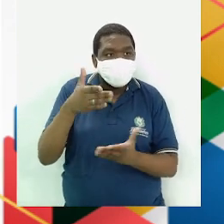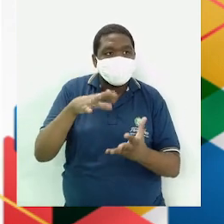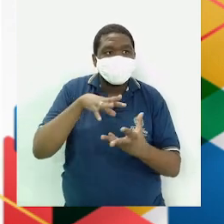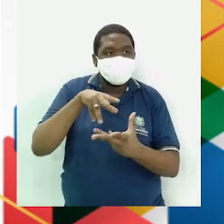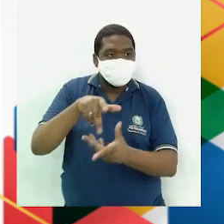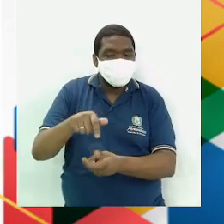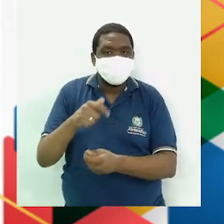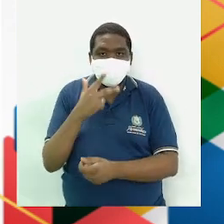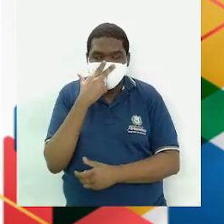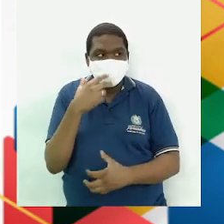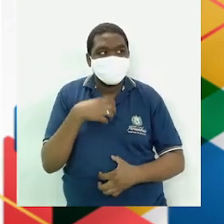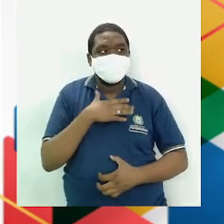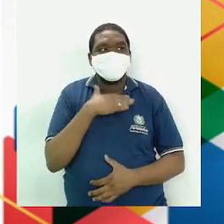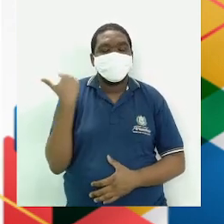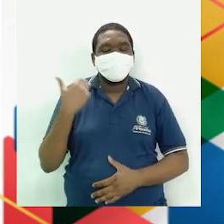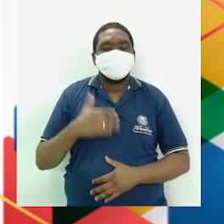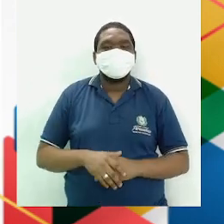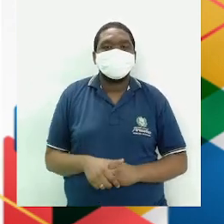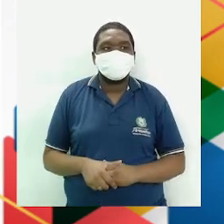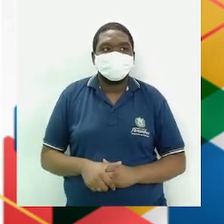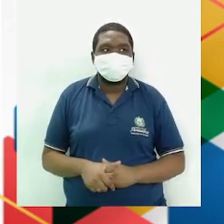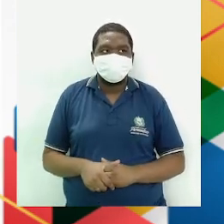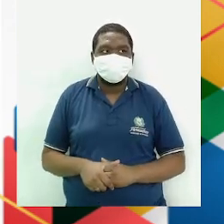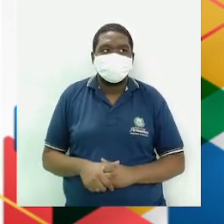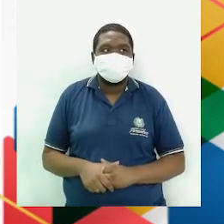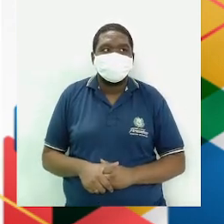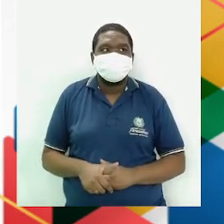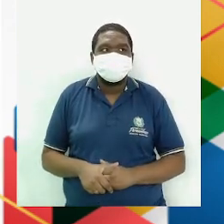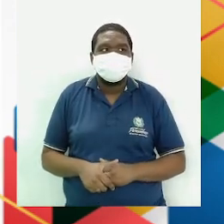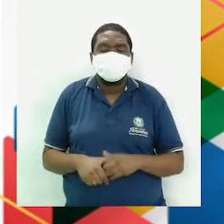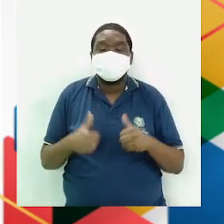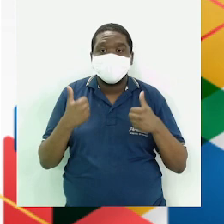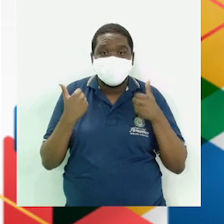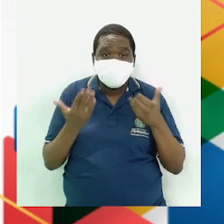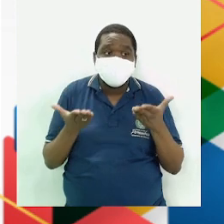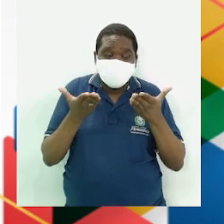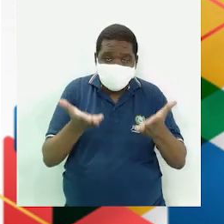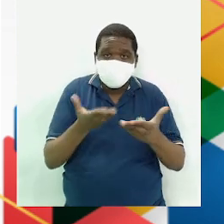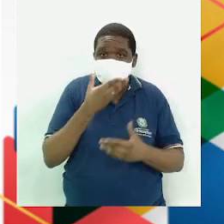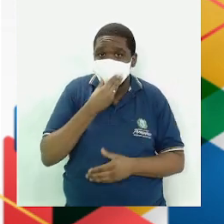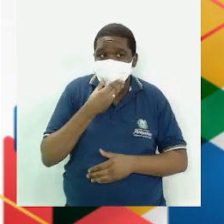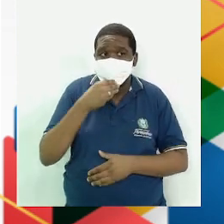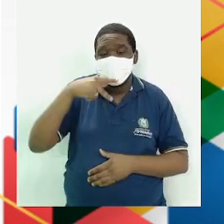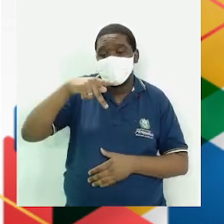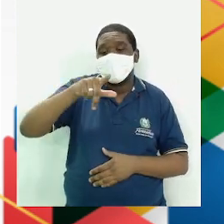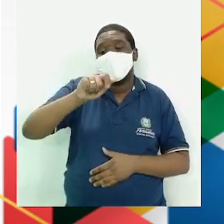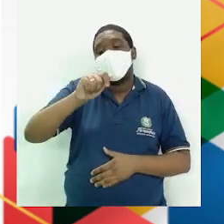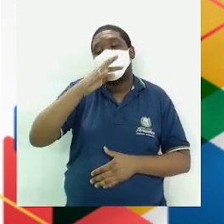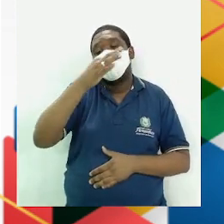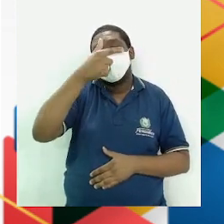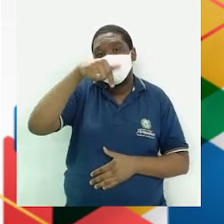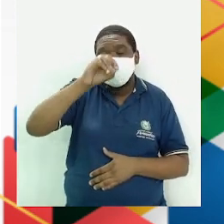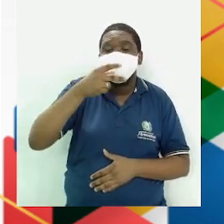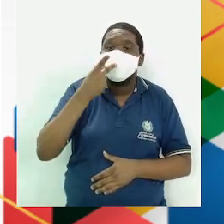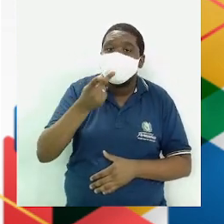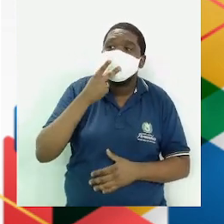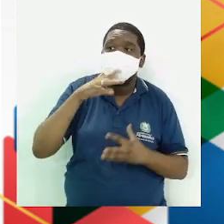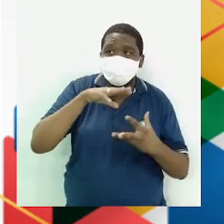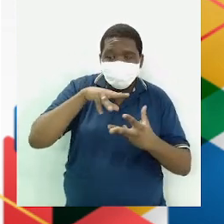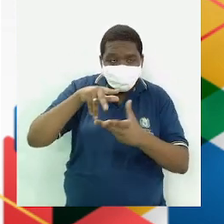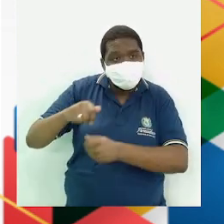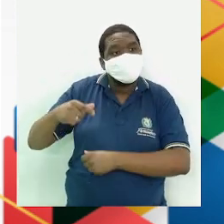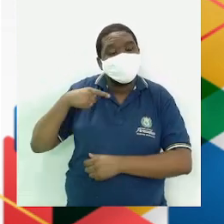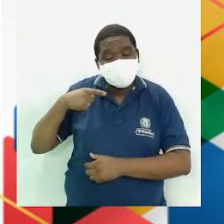aspecto da morte. Muito bem, isso Platão chamou de um mundo inteligível, onde está